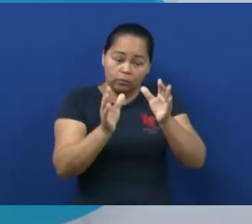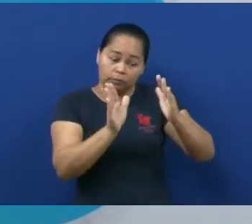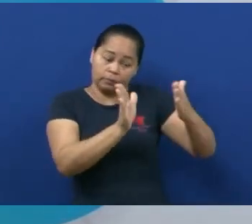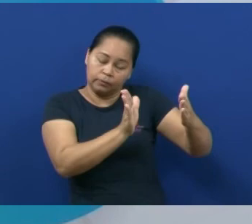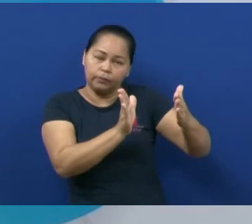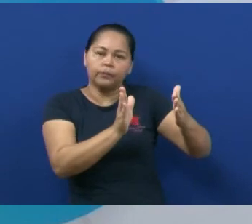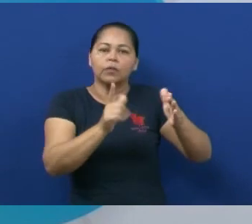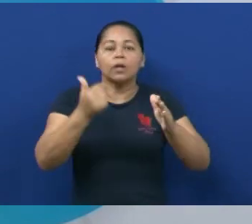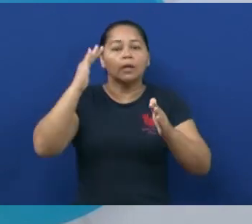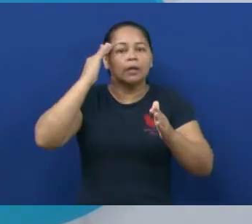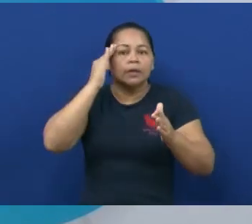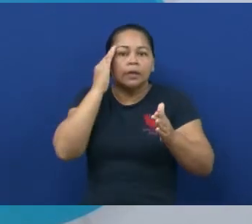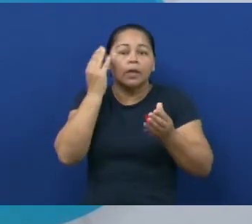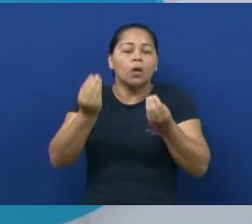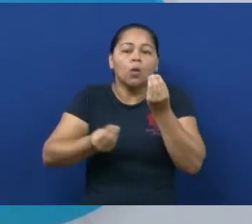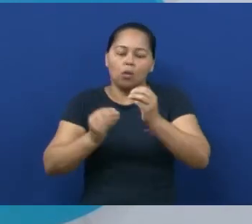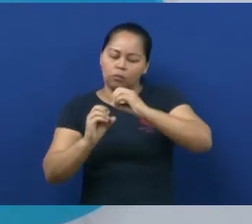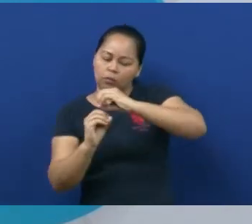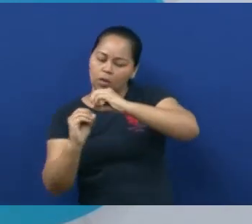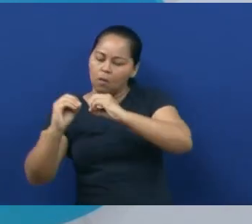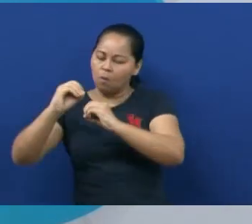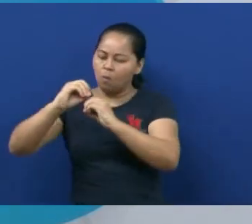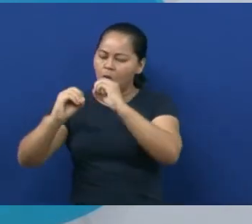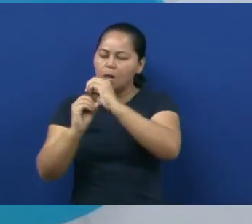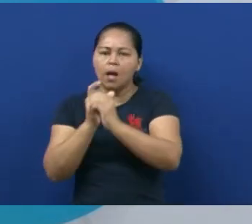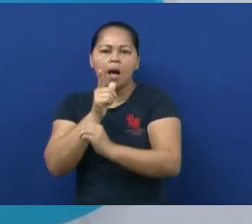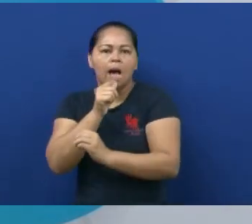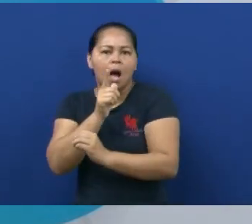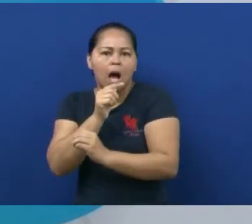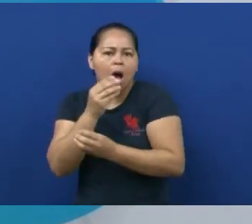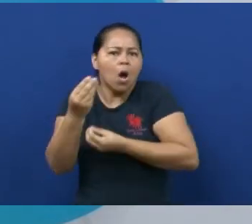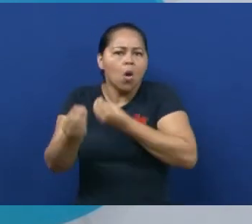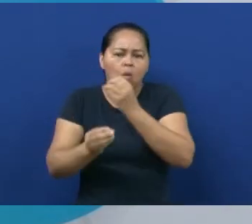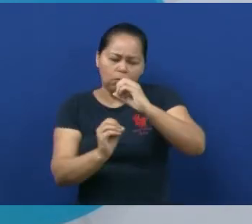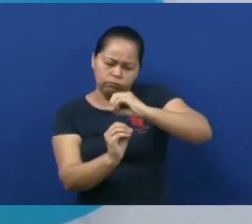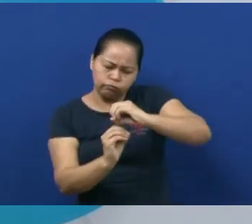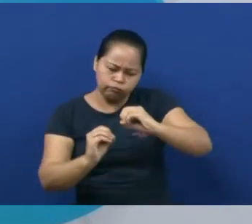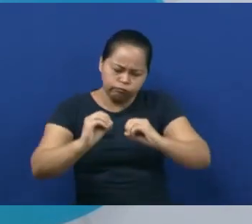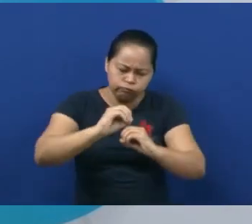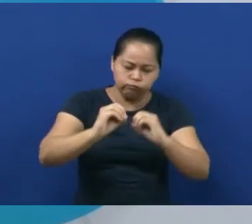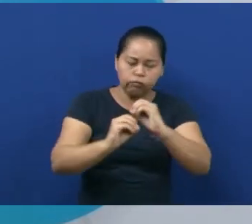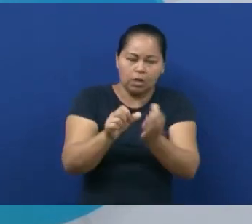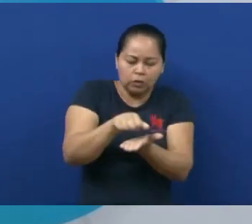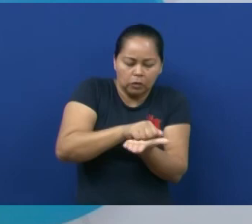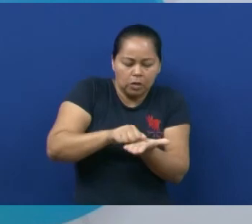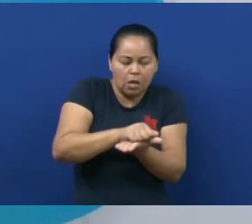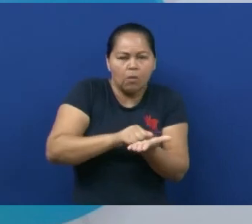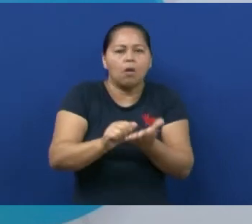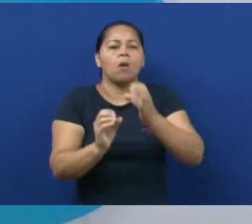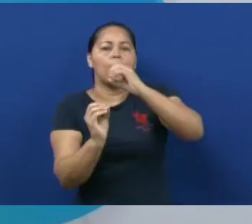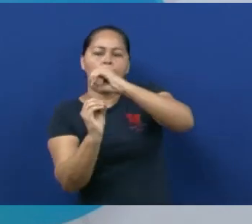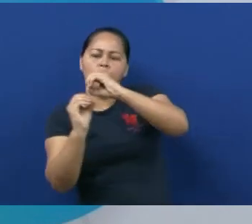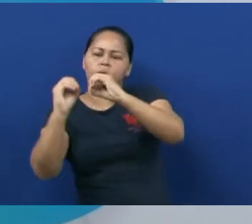Entender como é uma molécula da água, como é a molécula do sabão e a molécula do álcool.